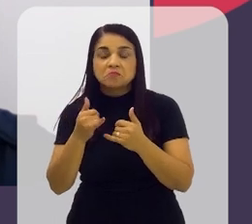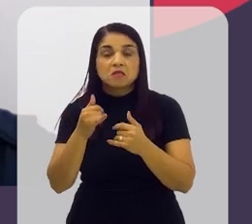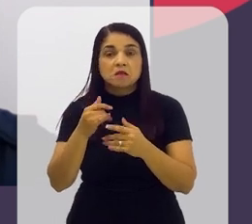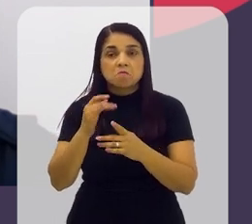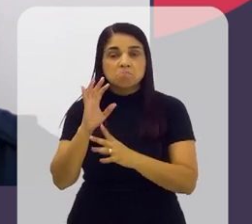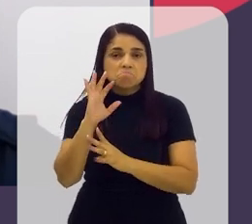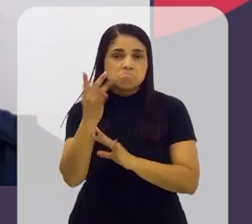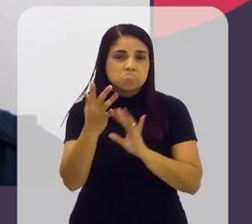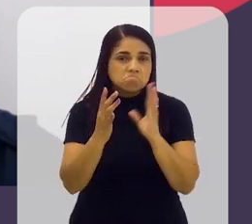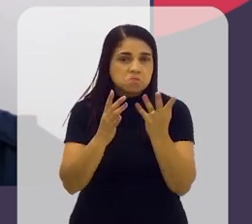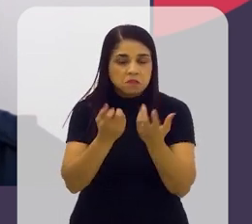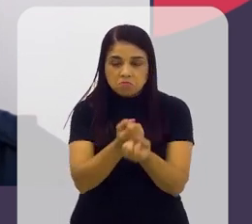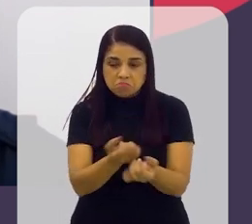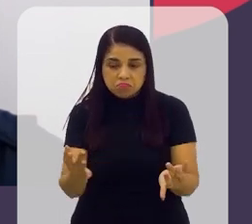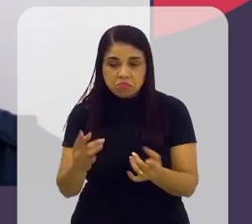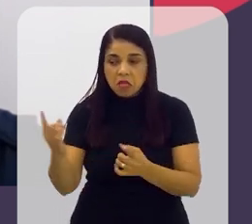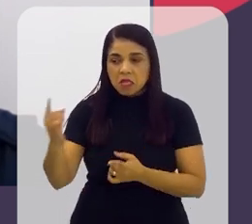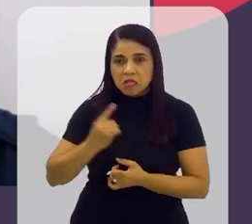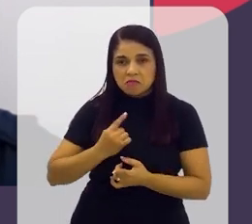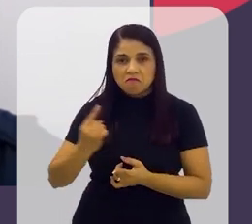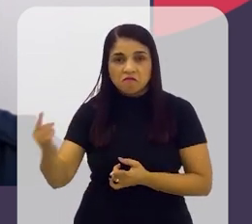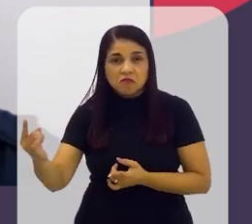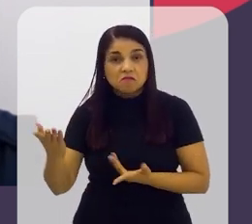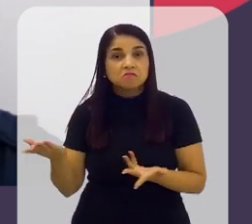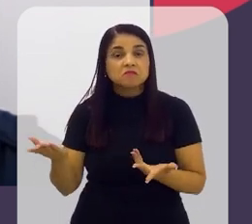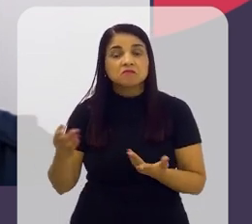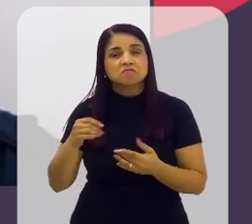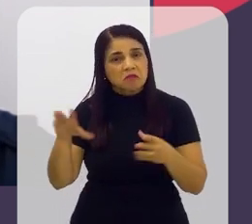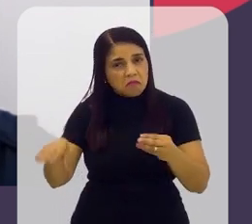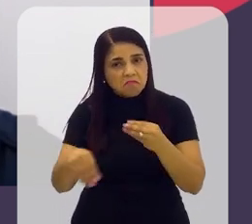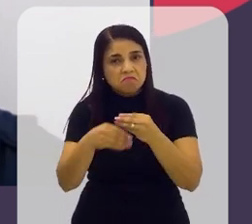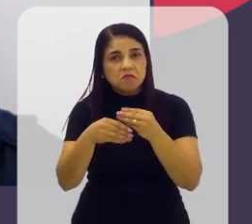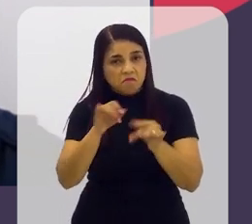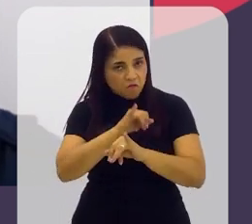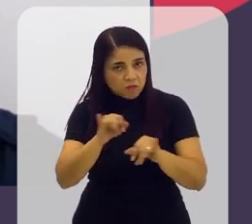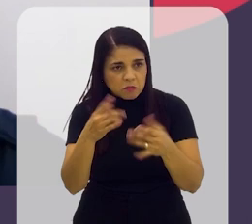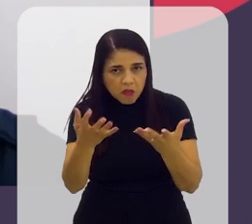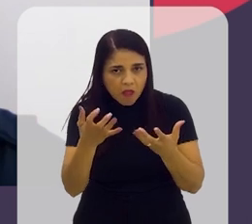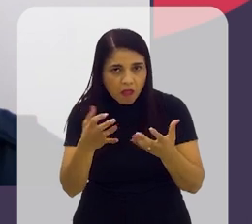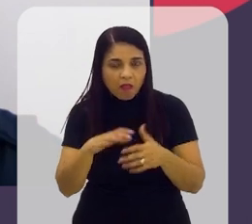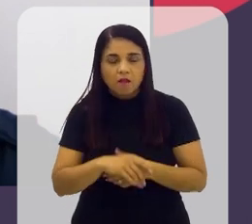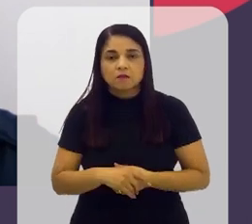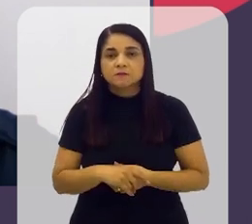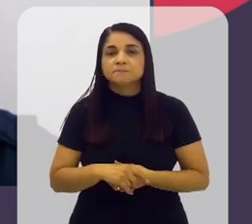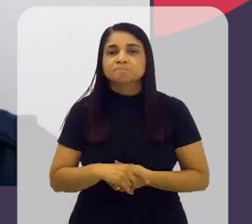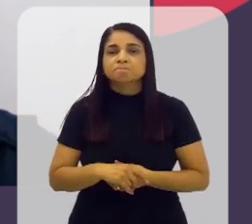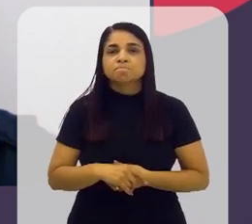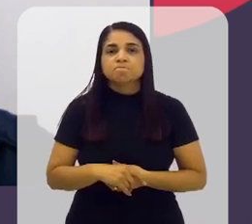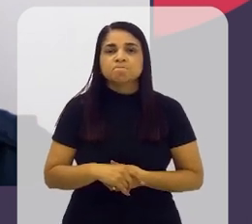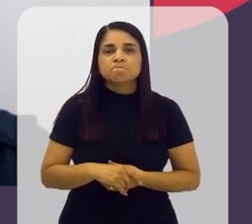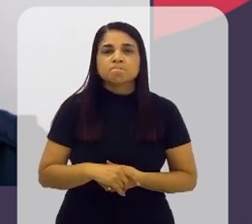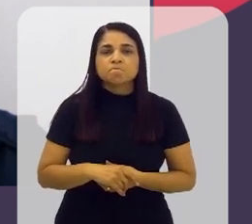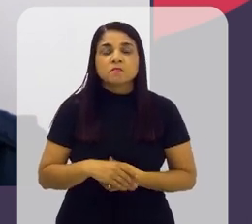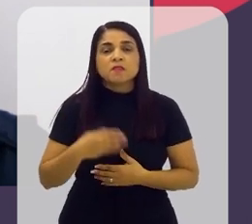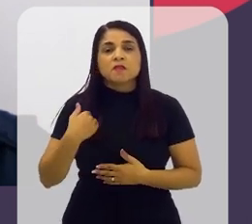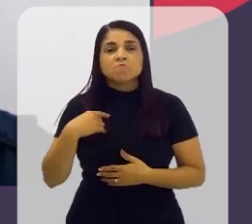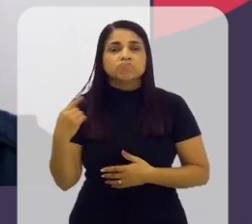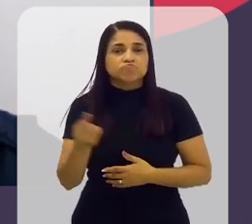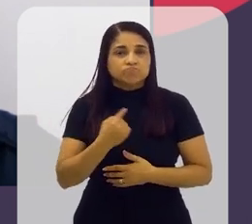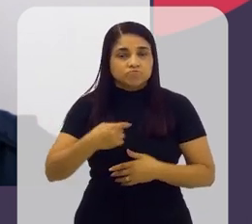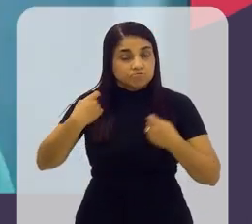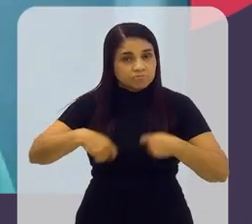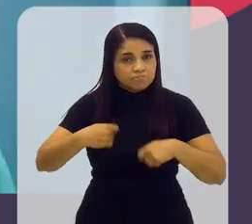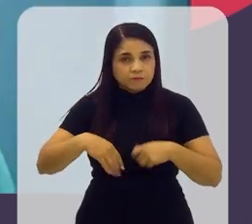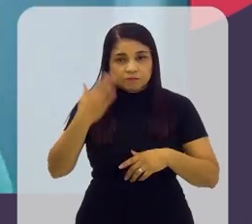estão indo e vindo. Vocês gostariam de complementar com mais alguma informação? A gente tem que também